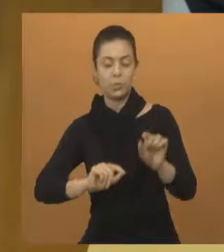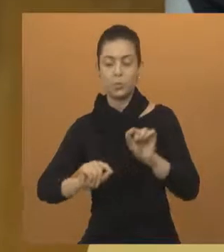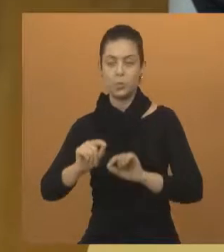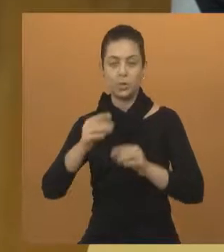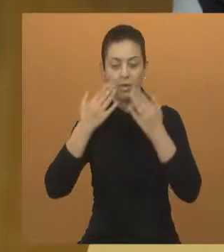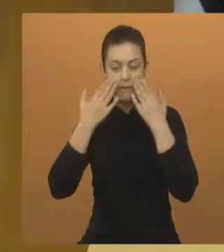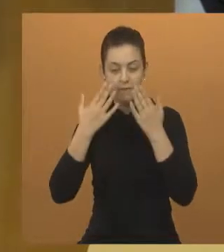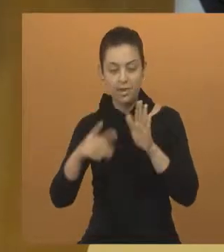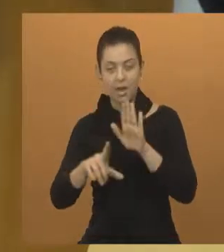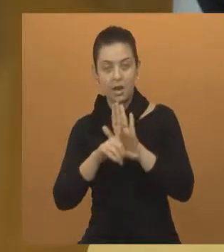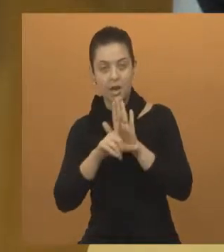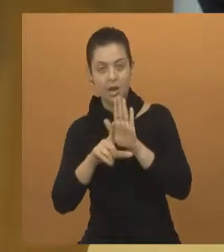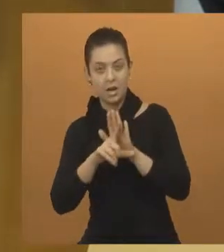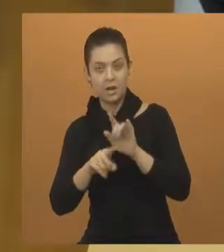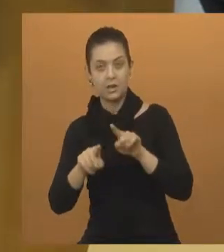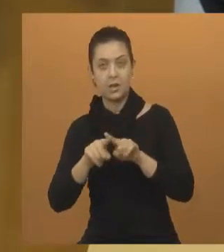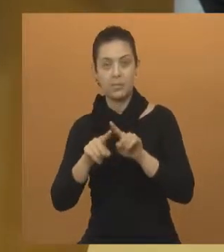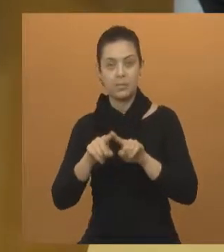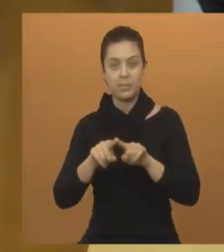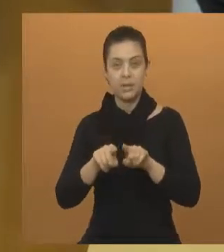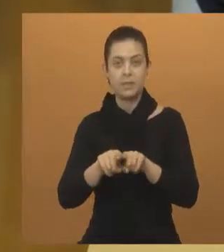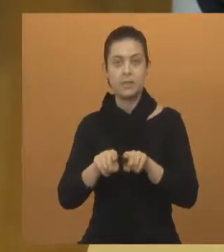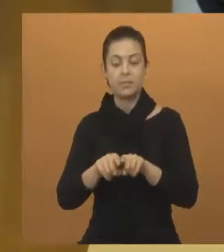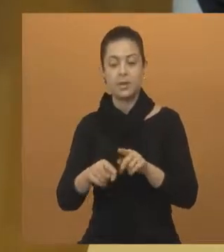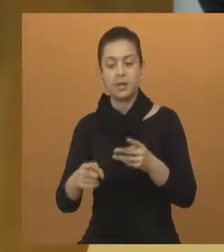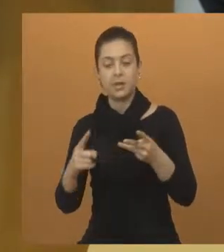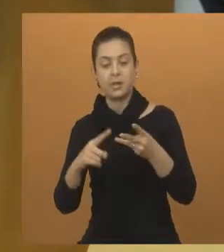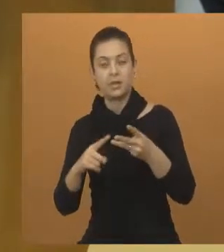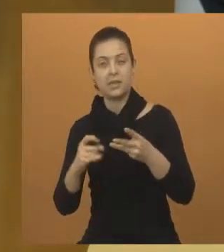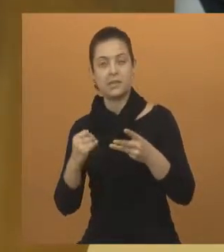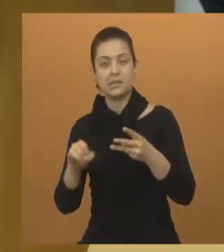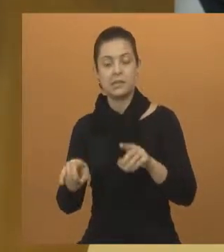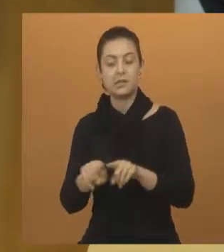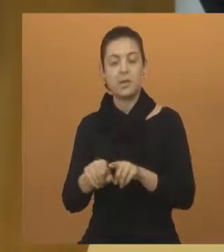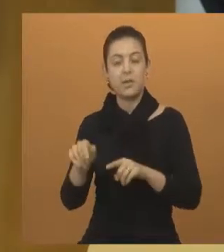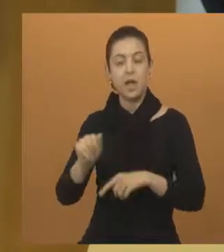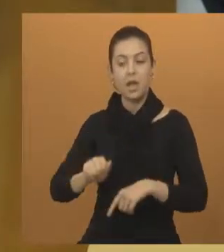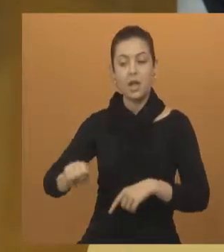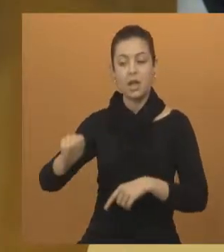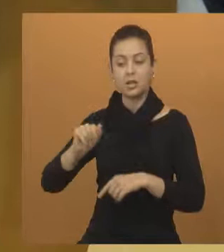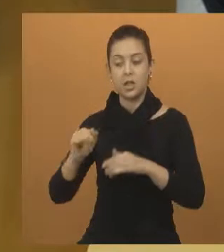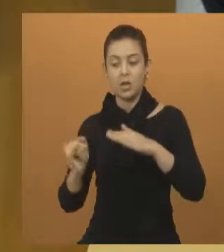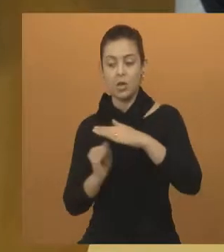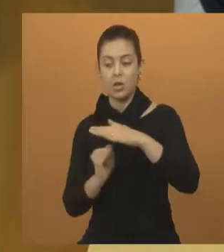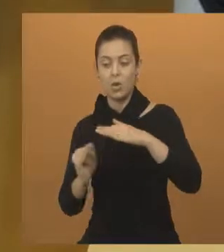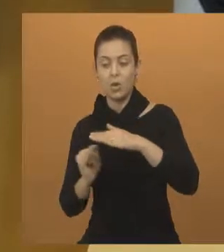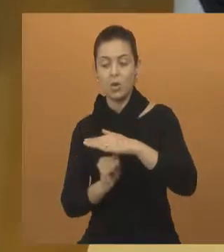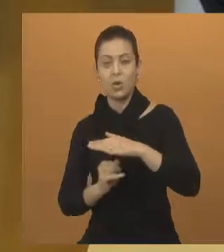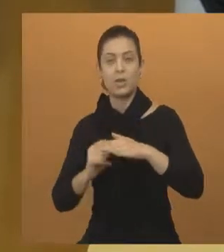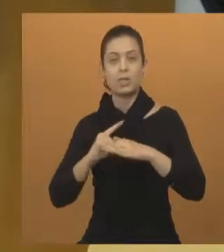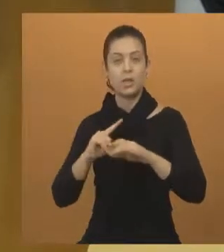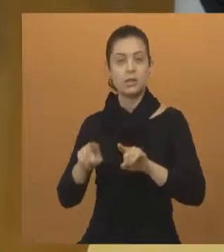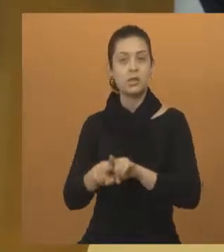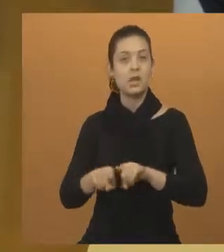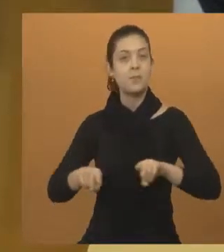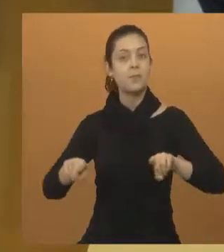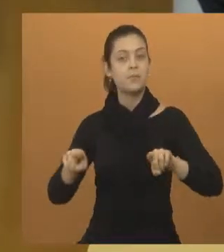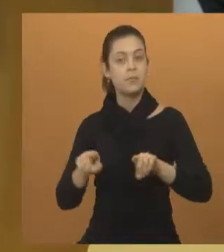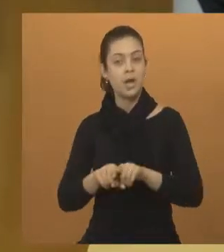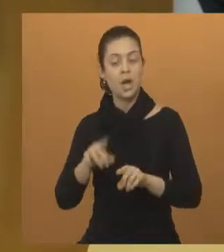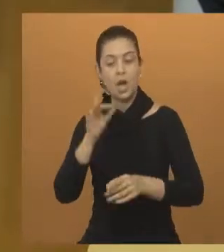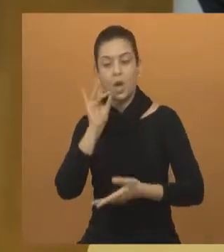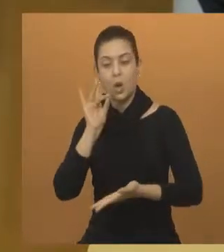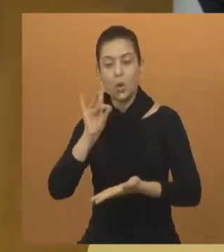previstos nesta lei só poderá ser concedido se a entidade ou associação cumulativamente